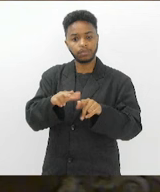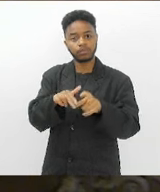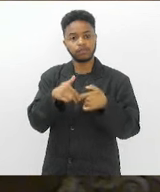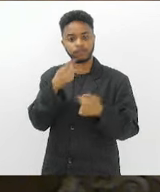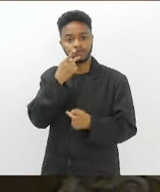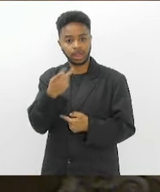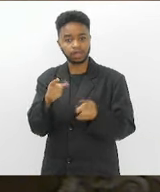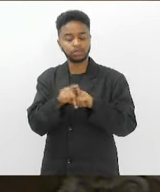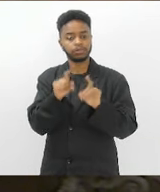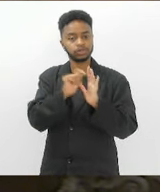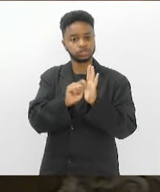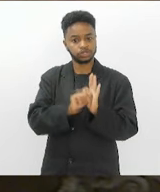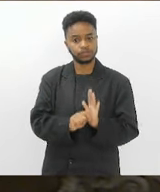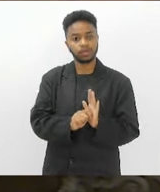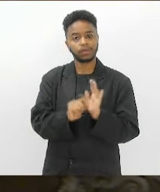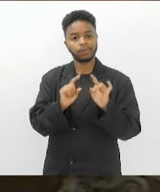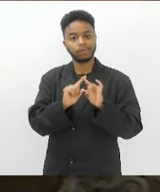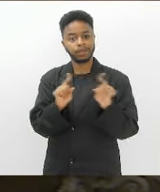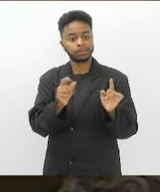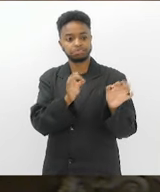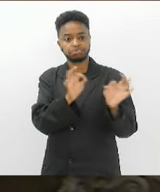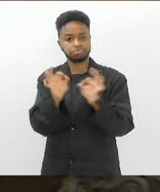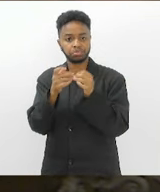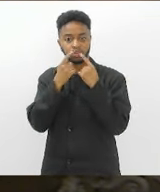escreveram, e ninguém reclama.